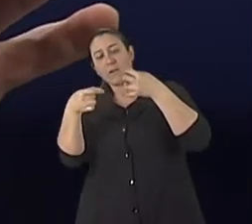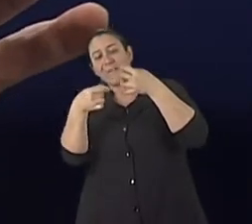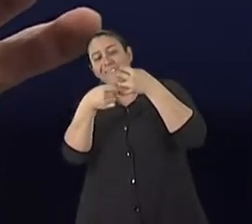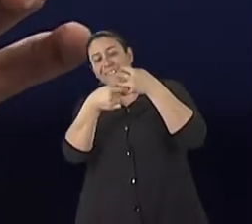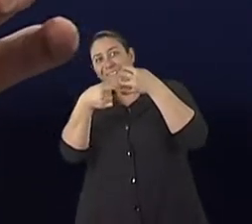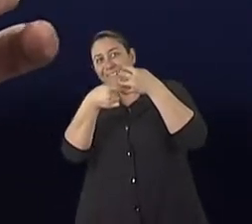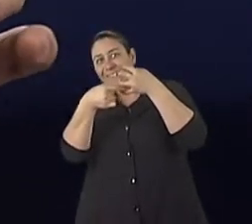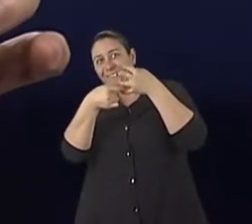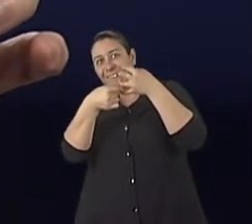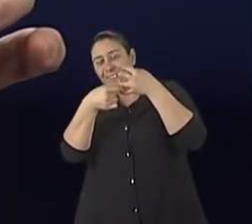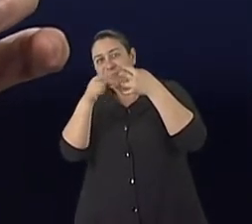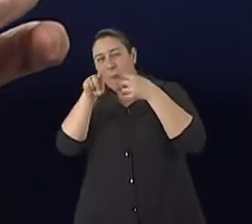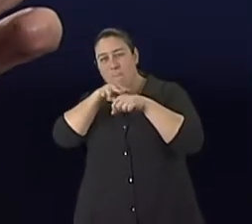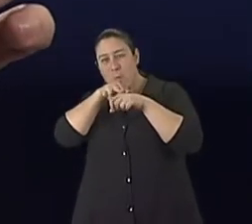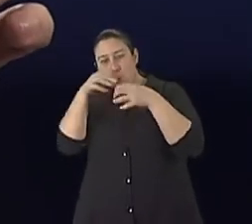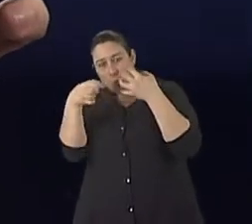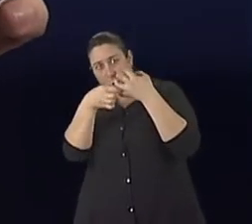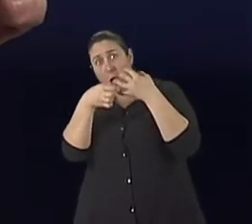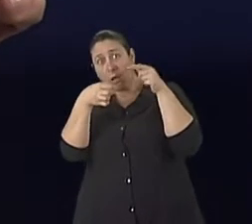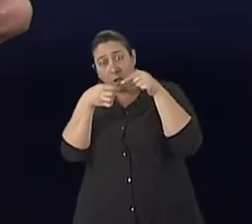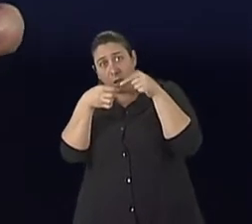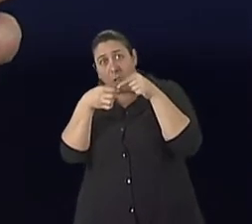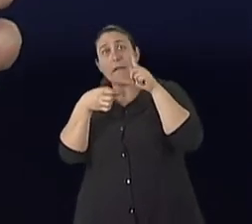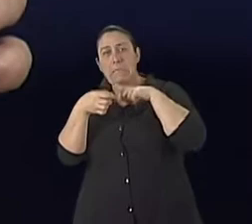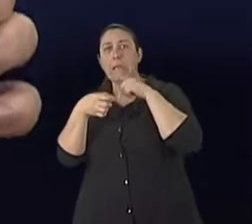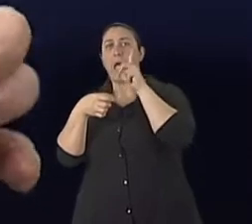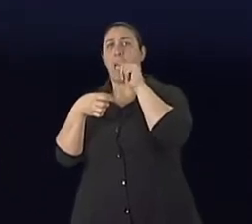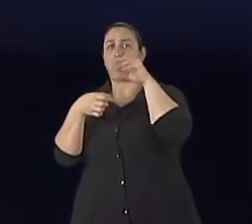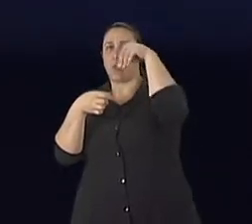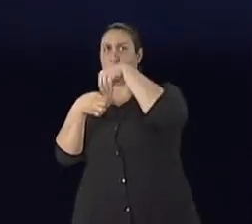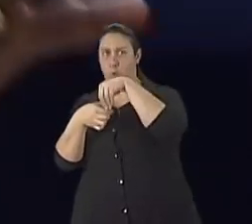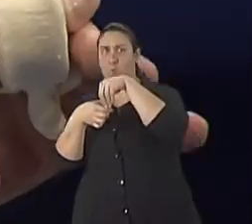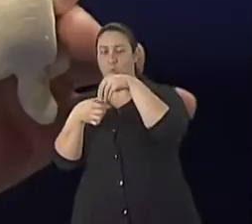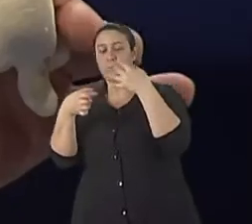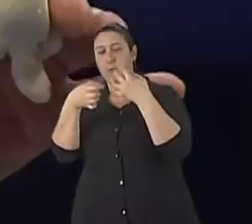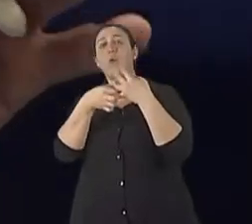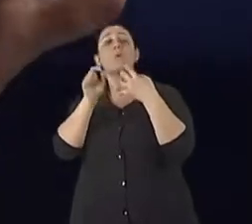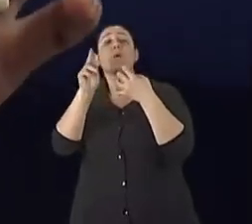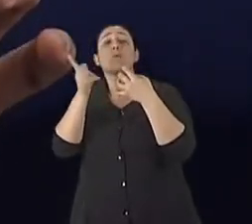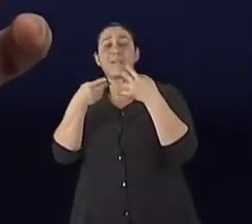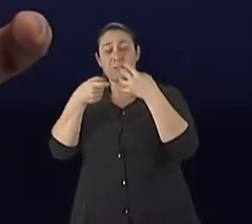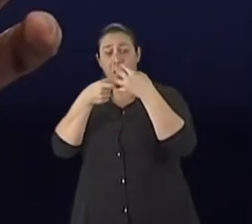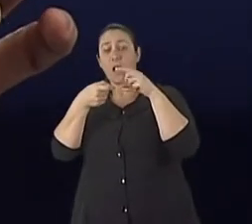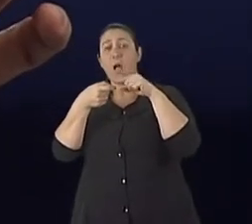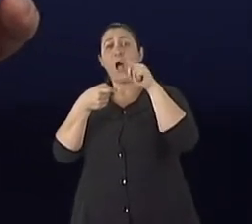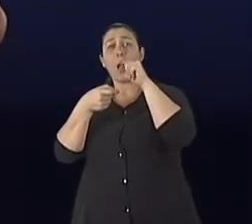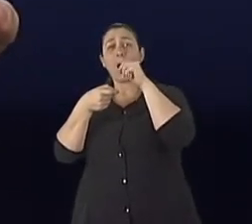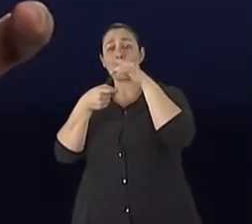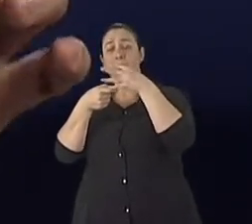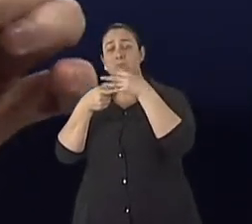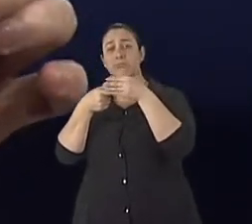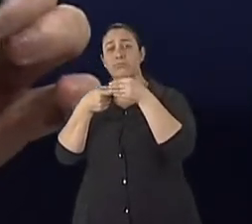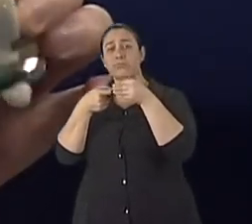mesmo só com o passar dos anos esse disco intervertebral ele acaba é digamos desidratando é e fica